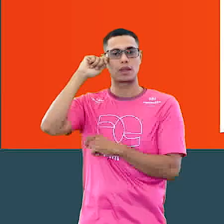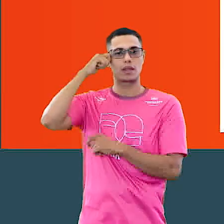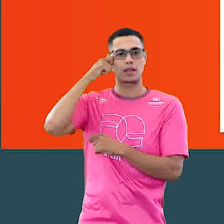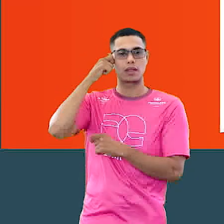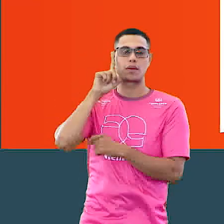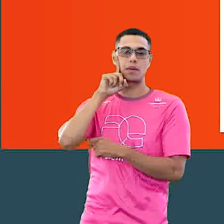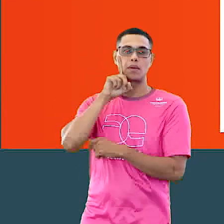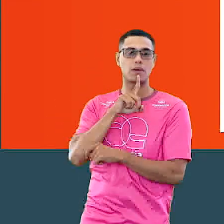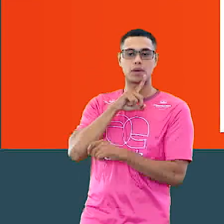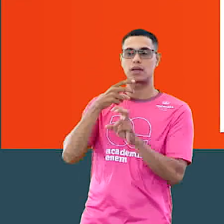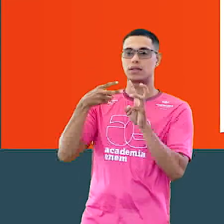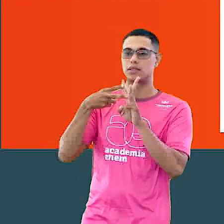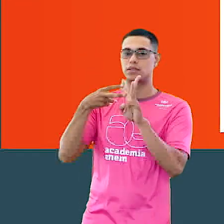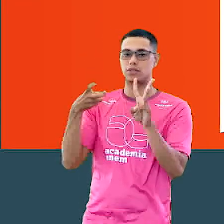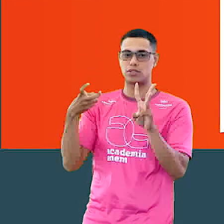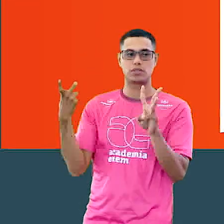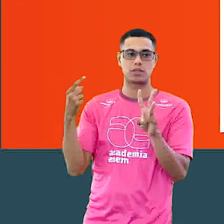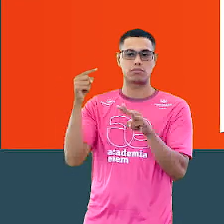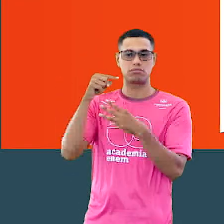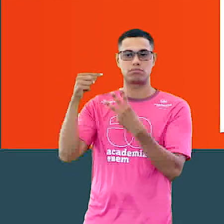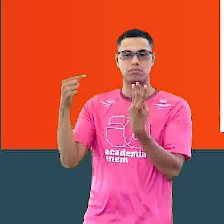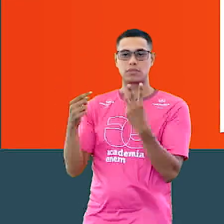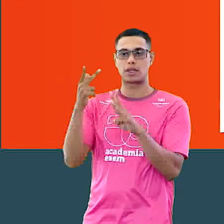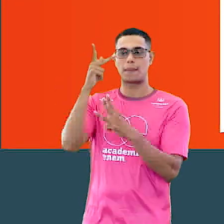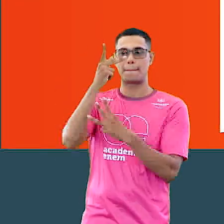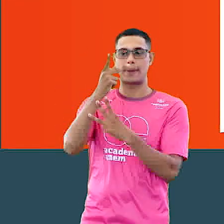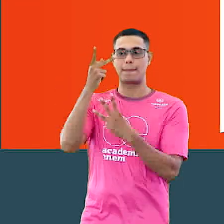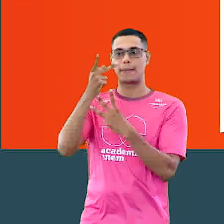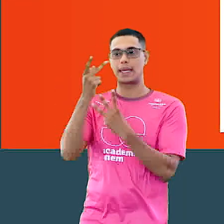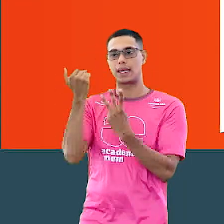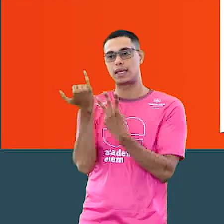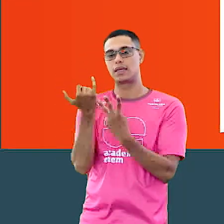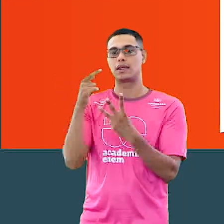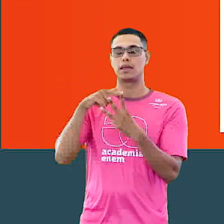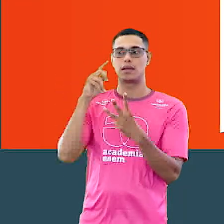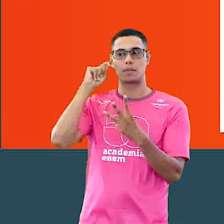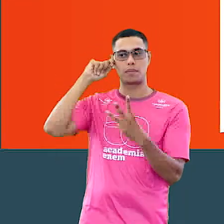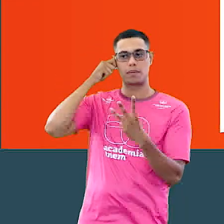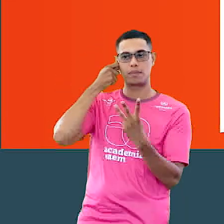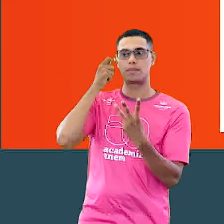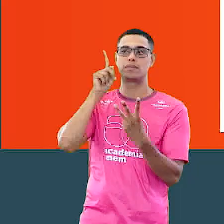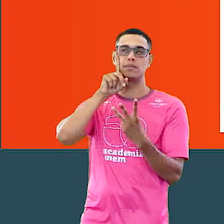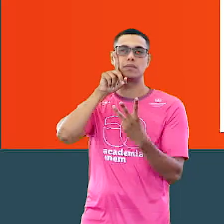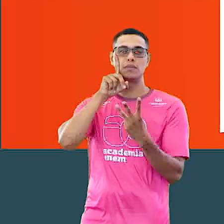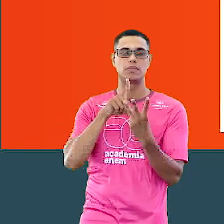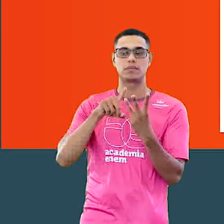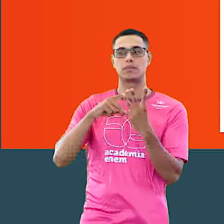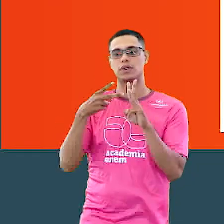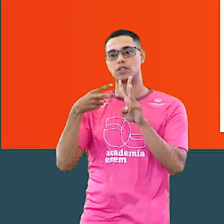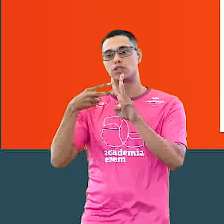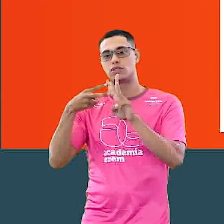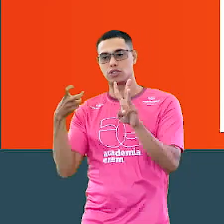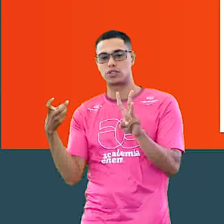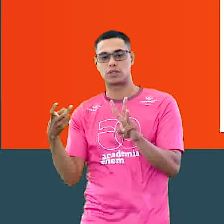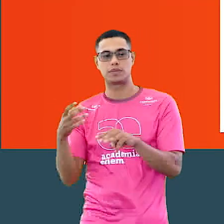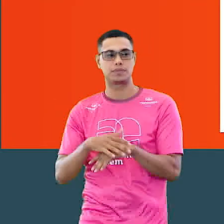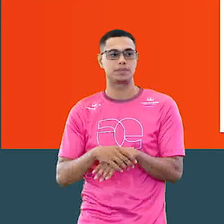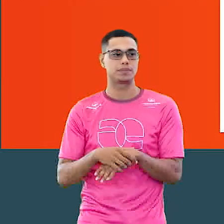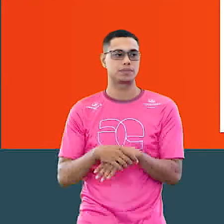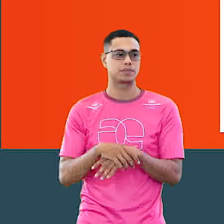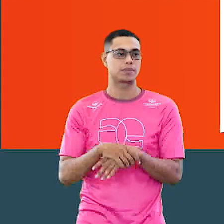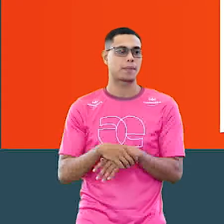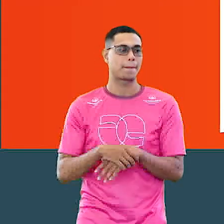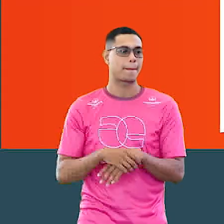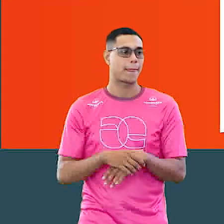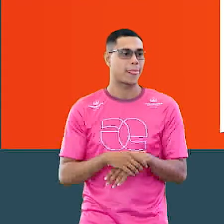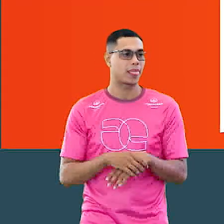Pretos, pardos, indígenas. Então, como pardos, você é PPI. Ok? Beleza? Vamos